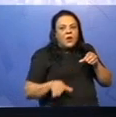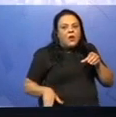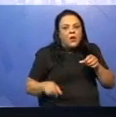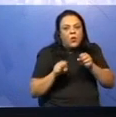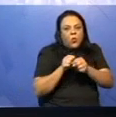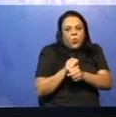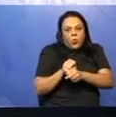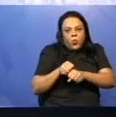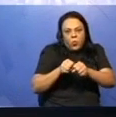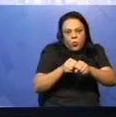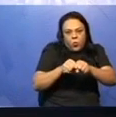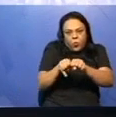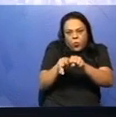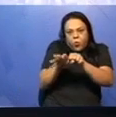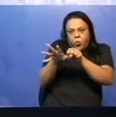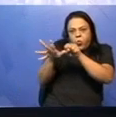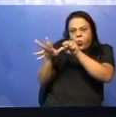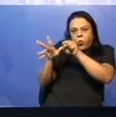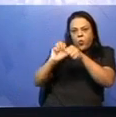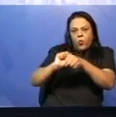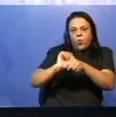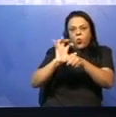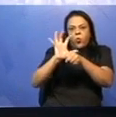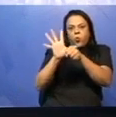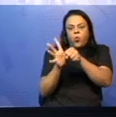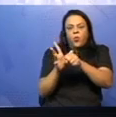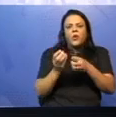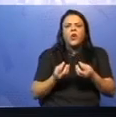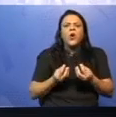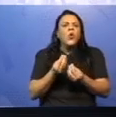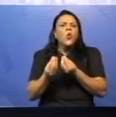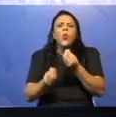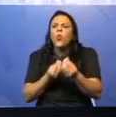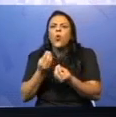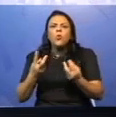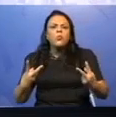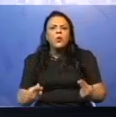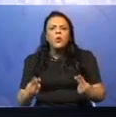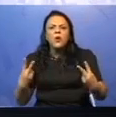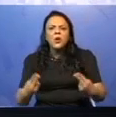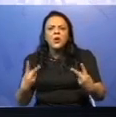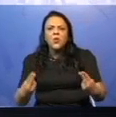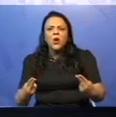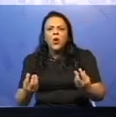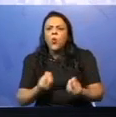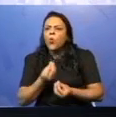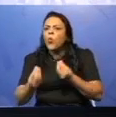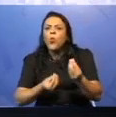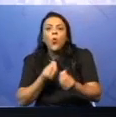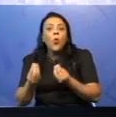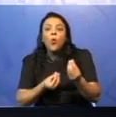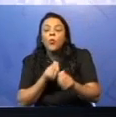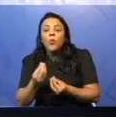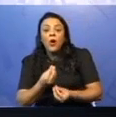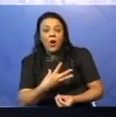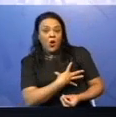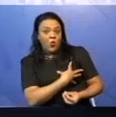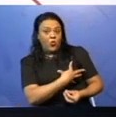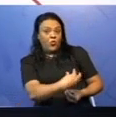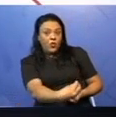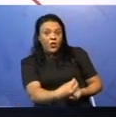abre o leque. Se as espécies são fixas, como que pode nascer filhotes diferentes?